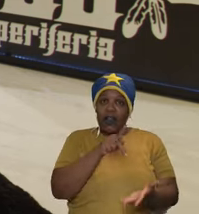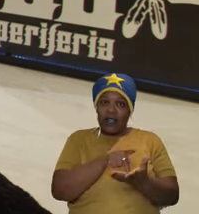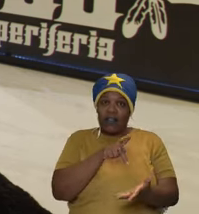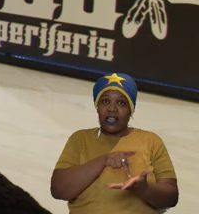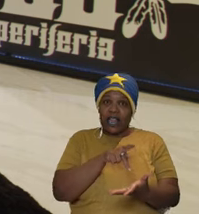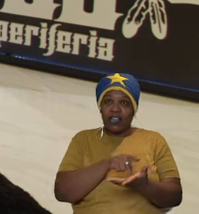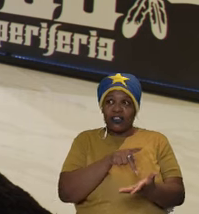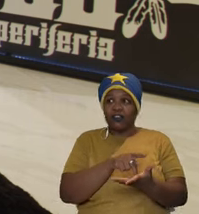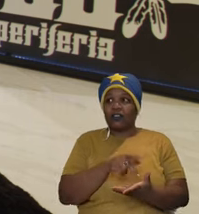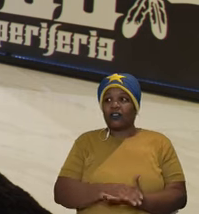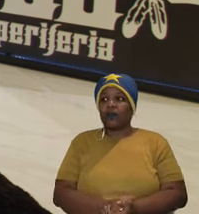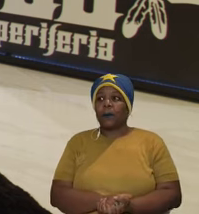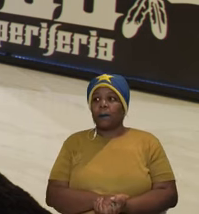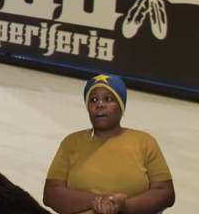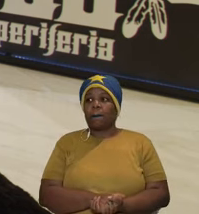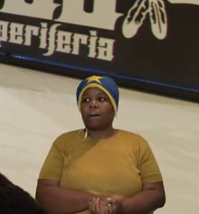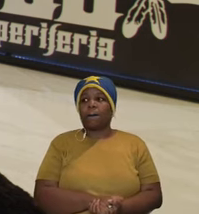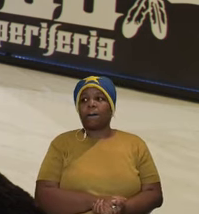né?